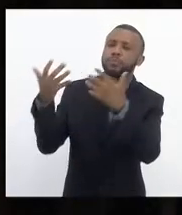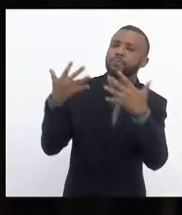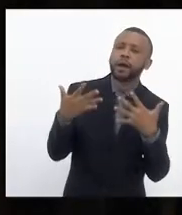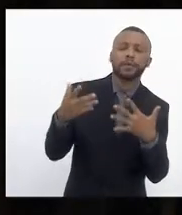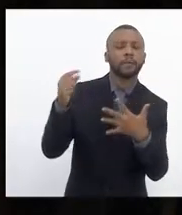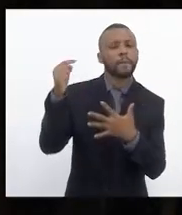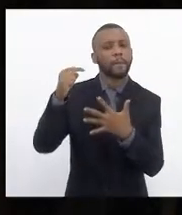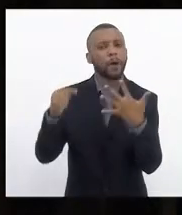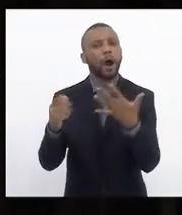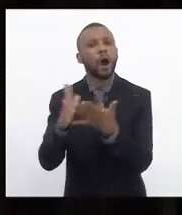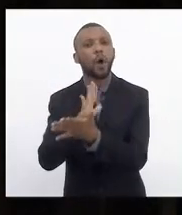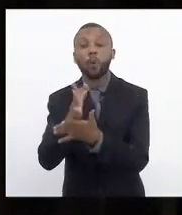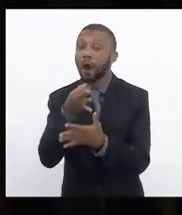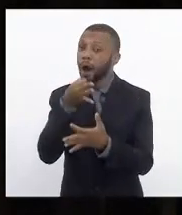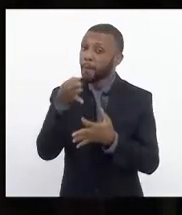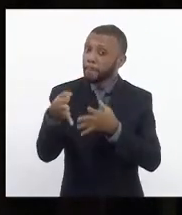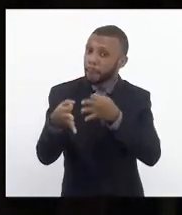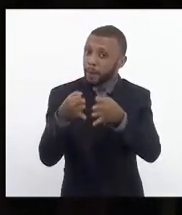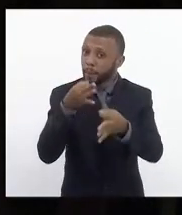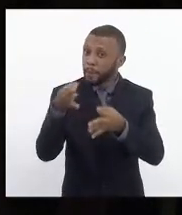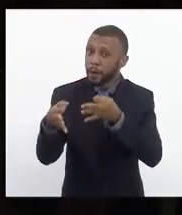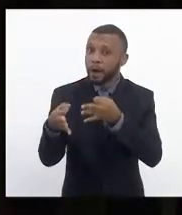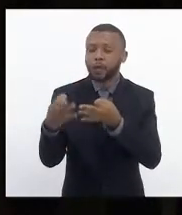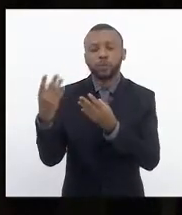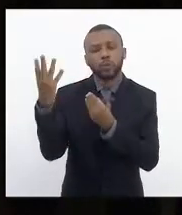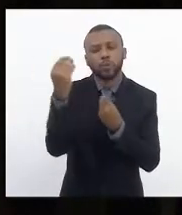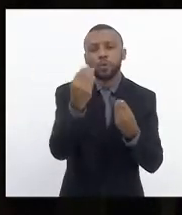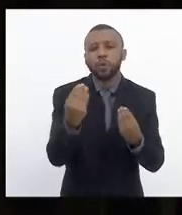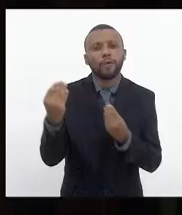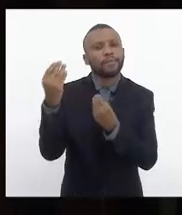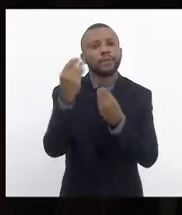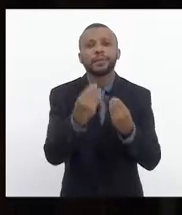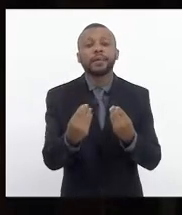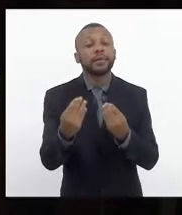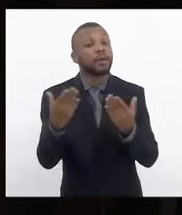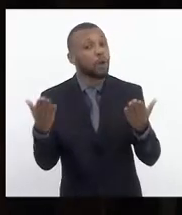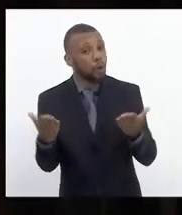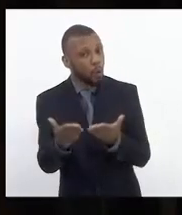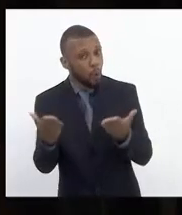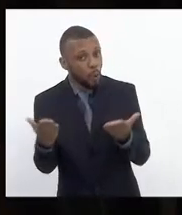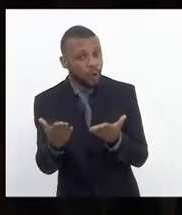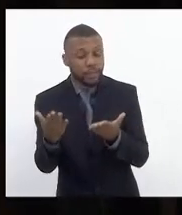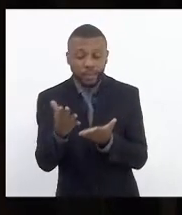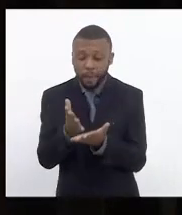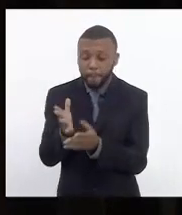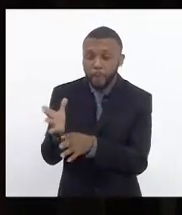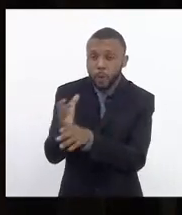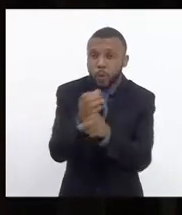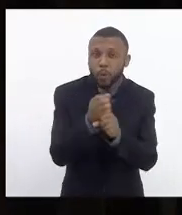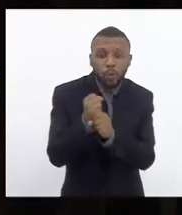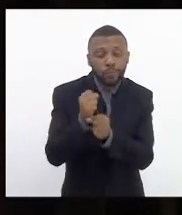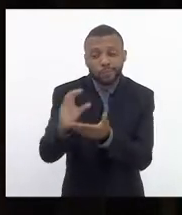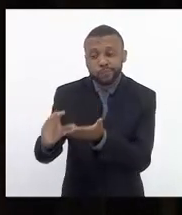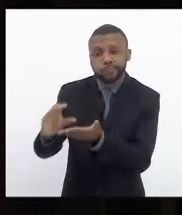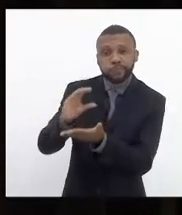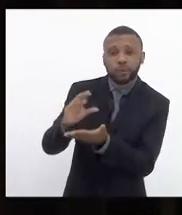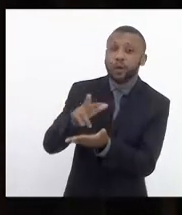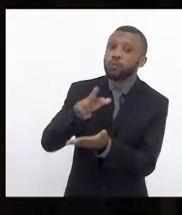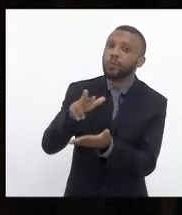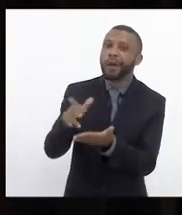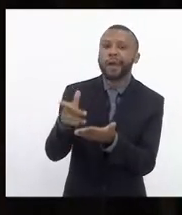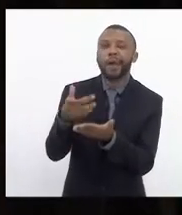Alguns alguns argumentos para nos convencer de que hoje a receita não é o suficiente e